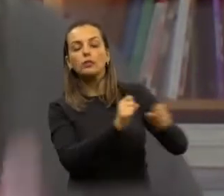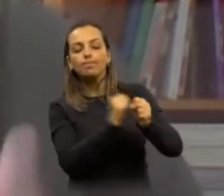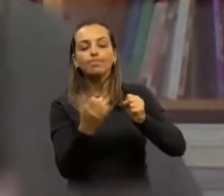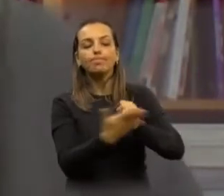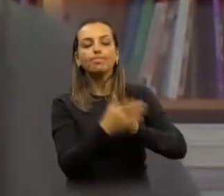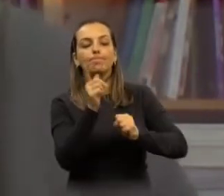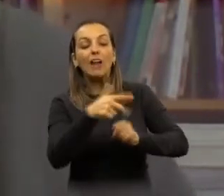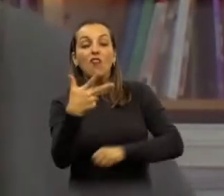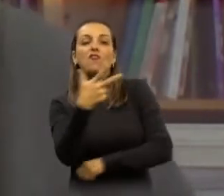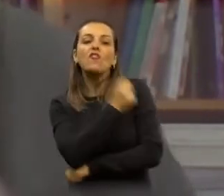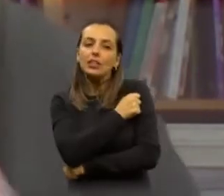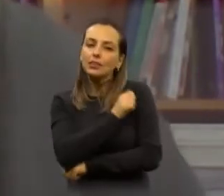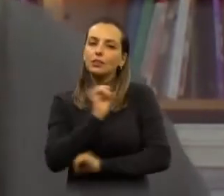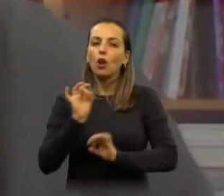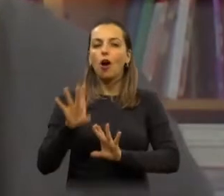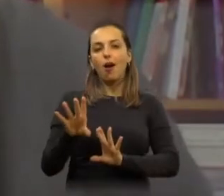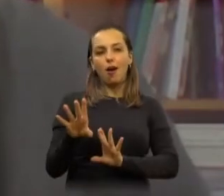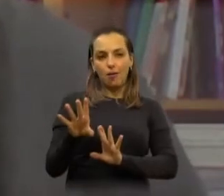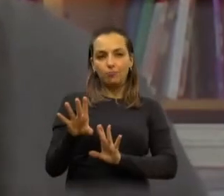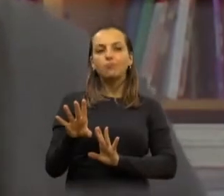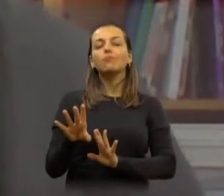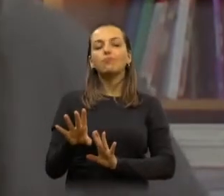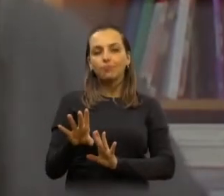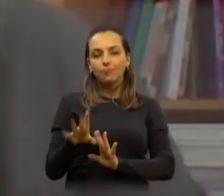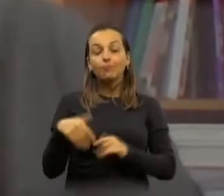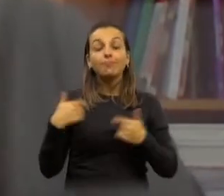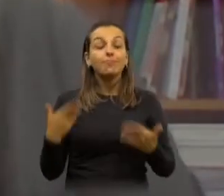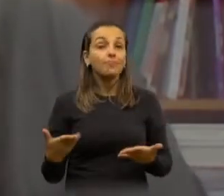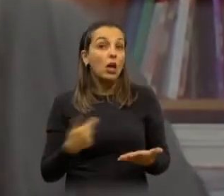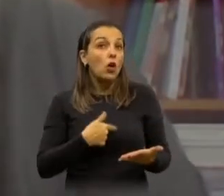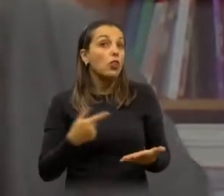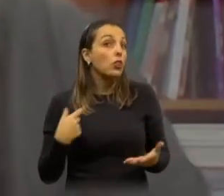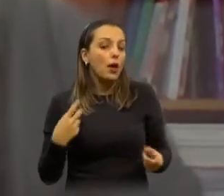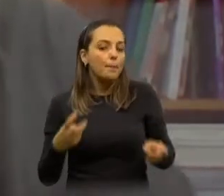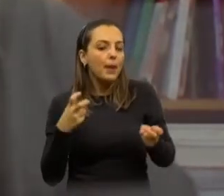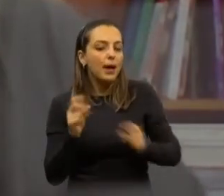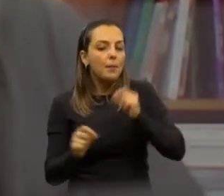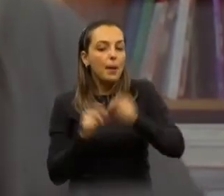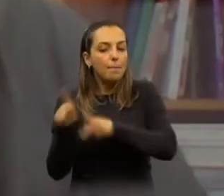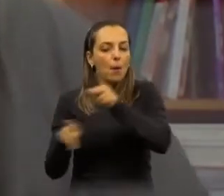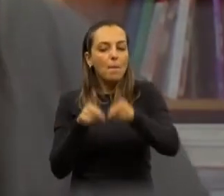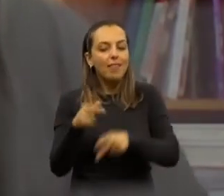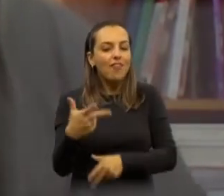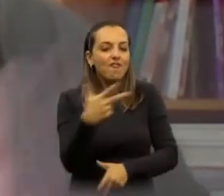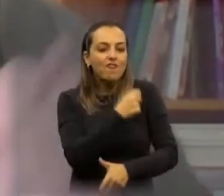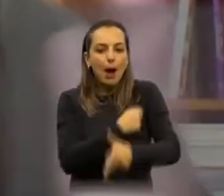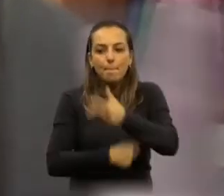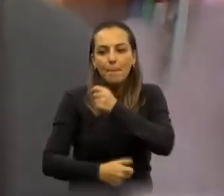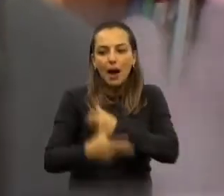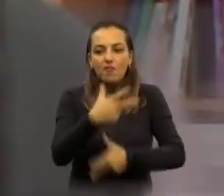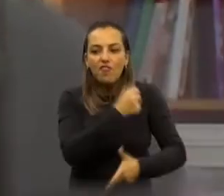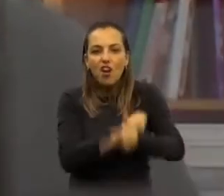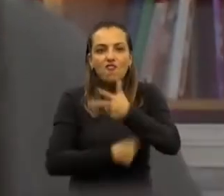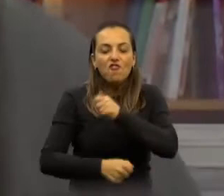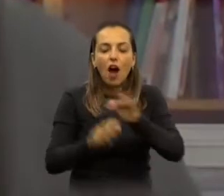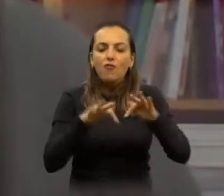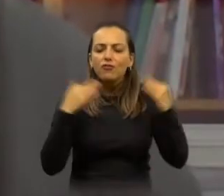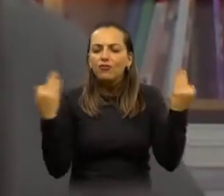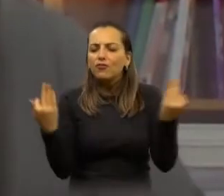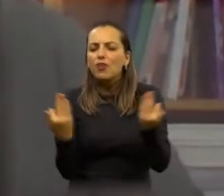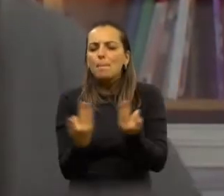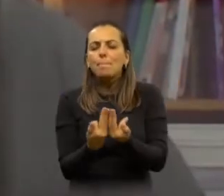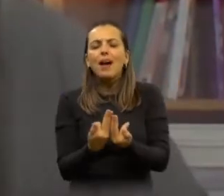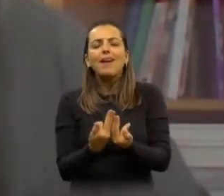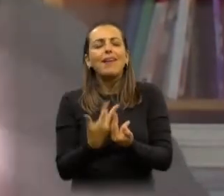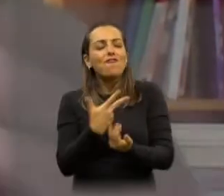é a vacinação. É a vacinação. Então, quando a gente vê que o nosso povo está sendo vacinado, quando a gente olha os nossos familiares vacinados, é